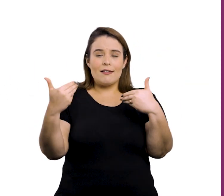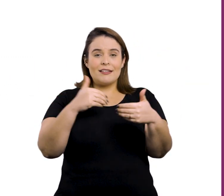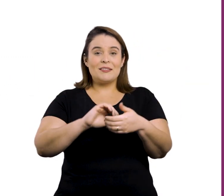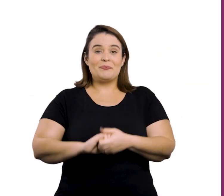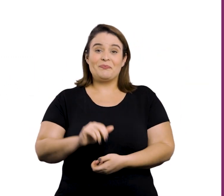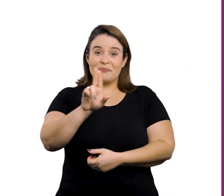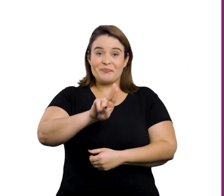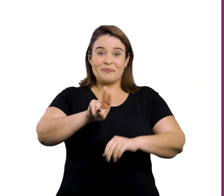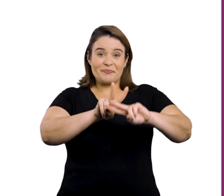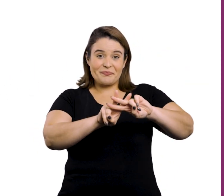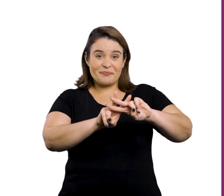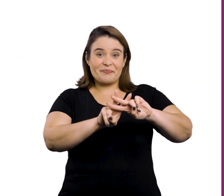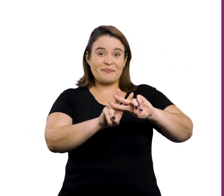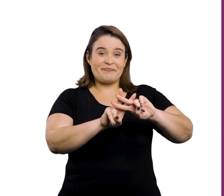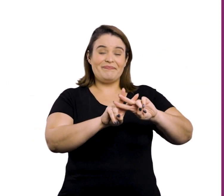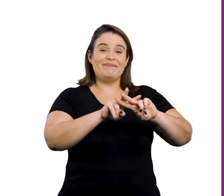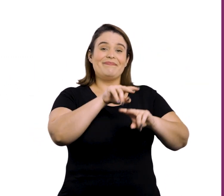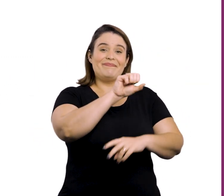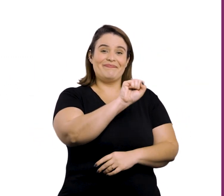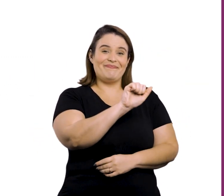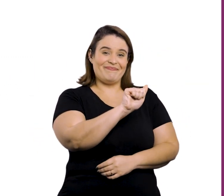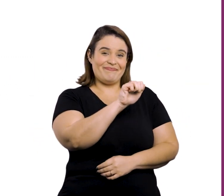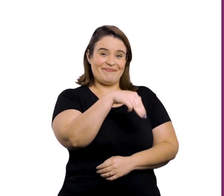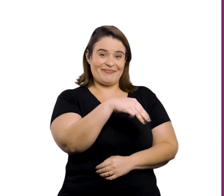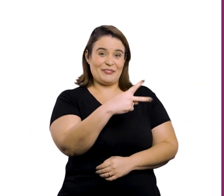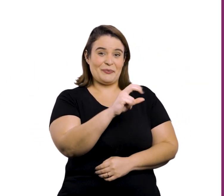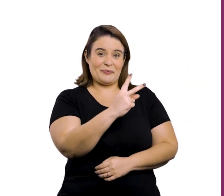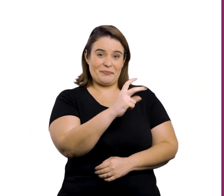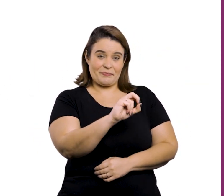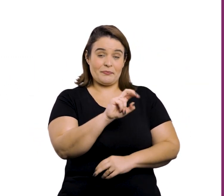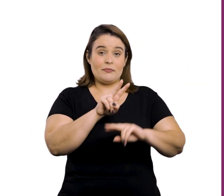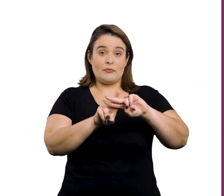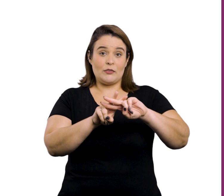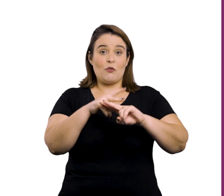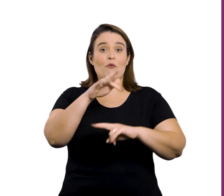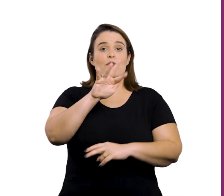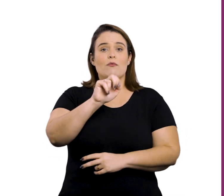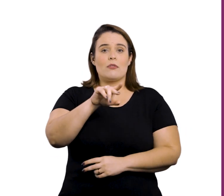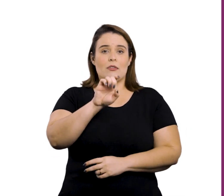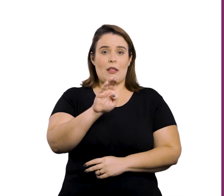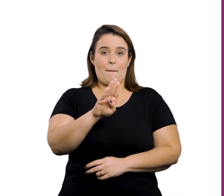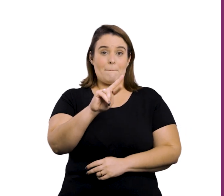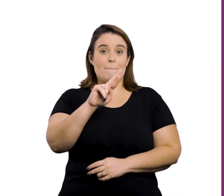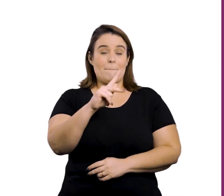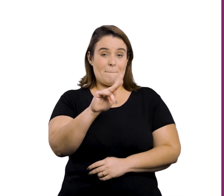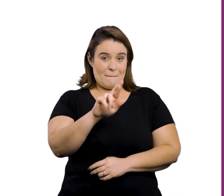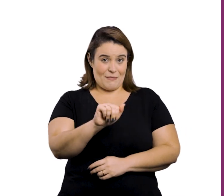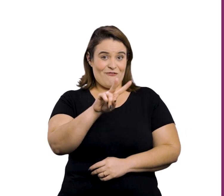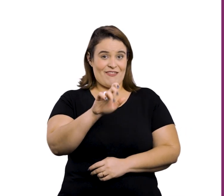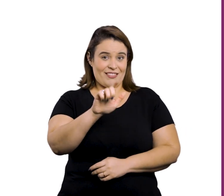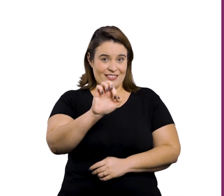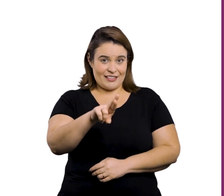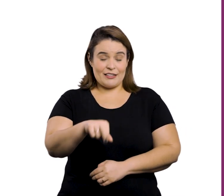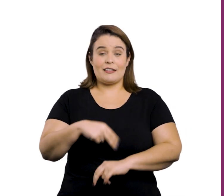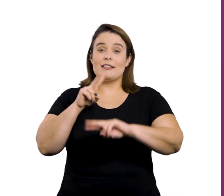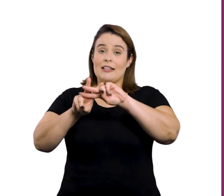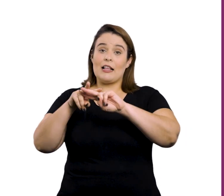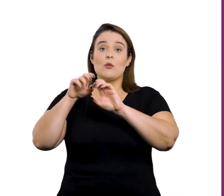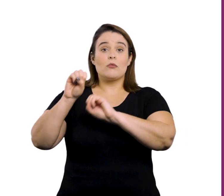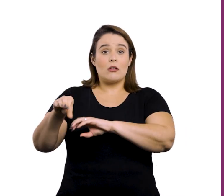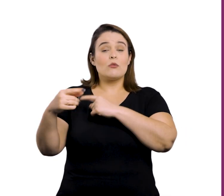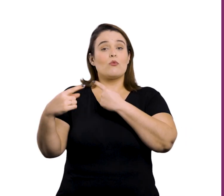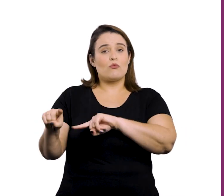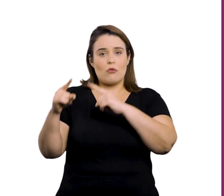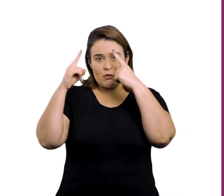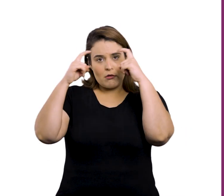debate. Use as hashtags #SAN2020, #Fundeb pra valer,